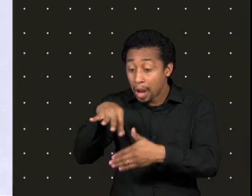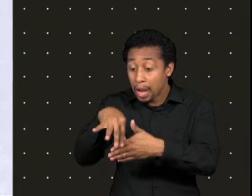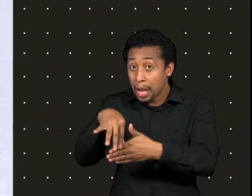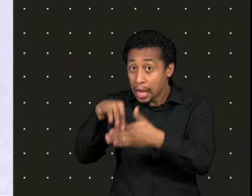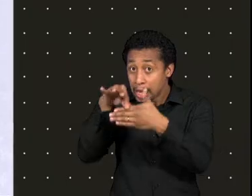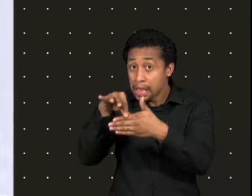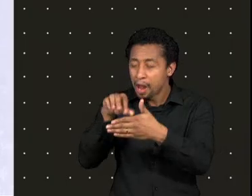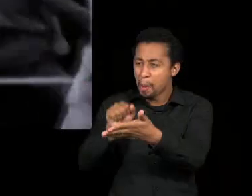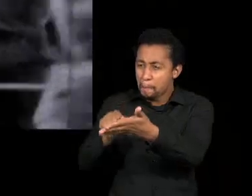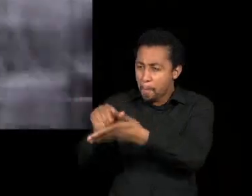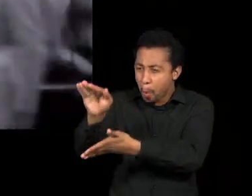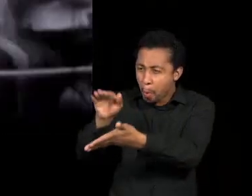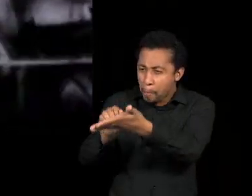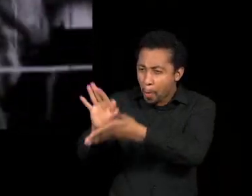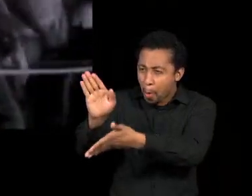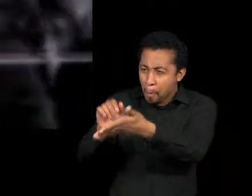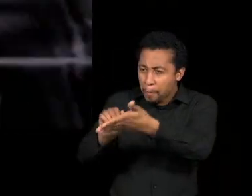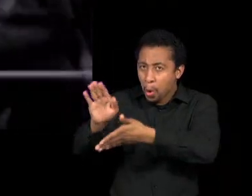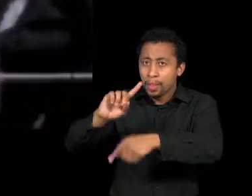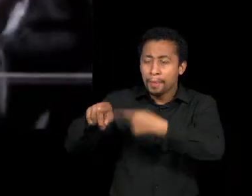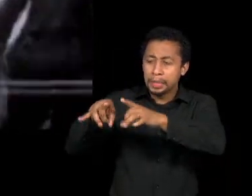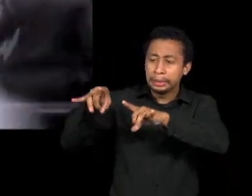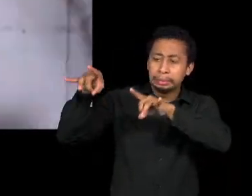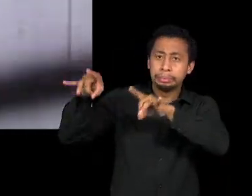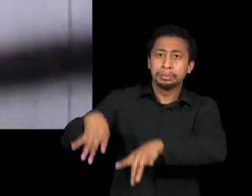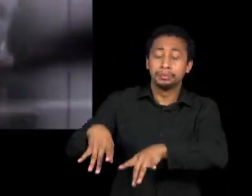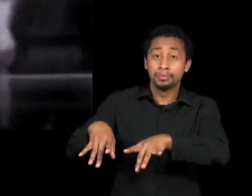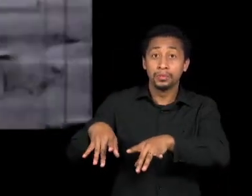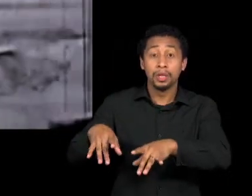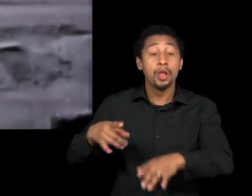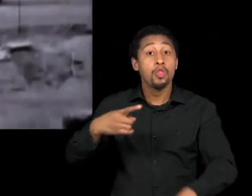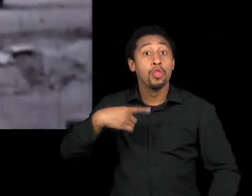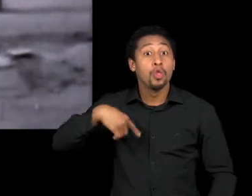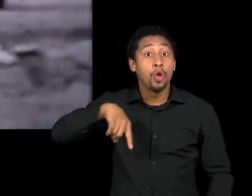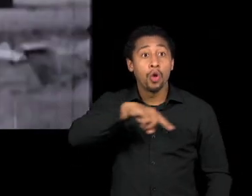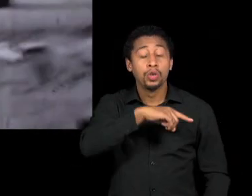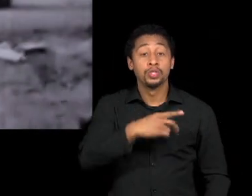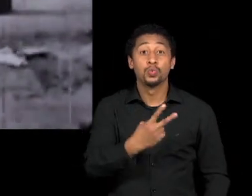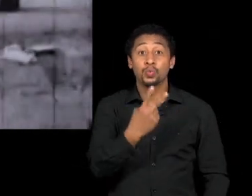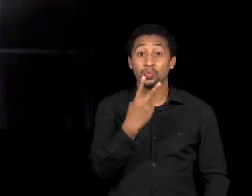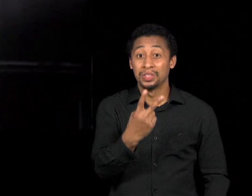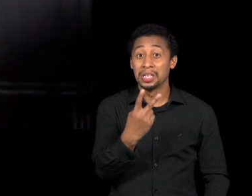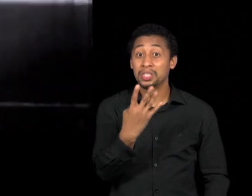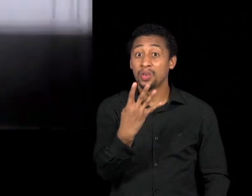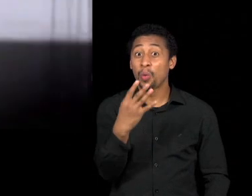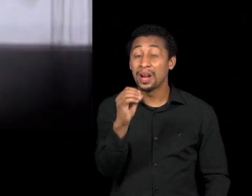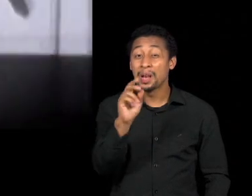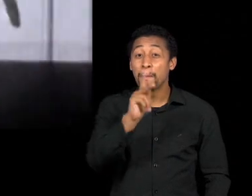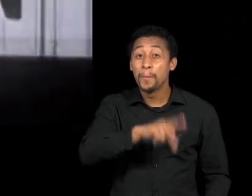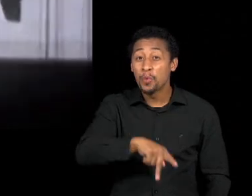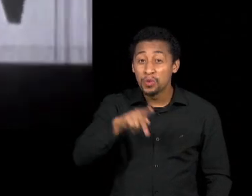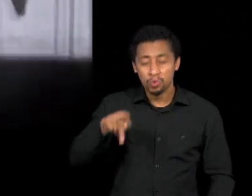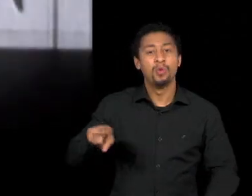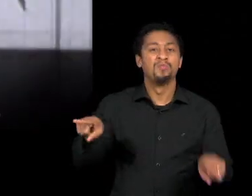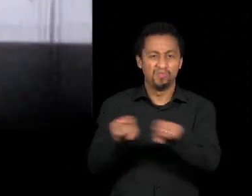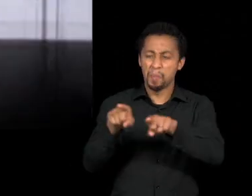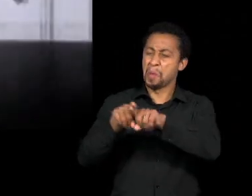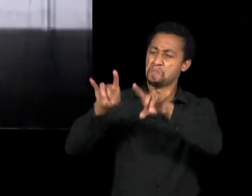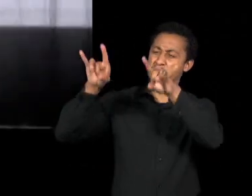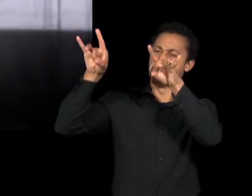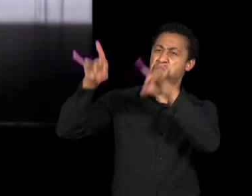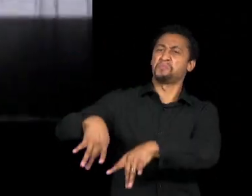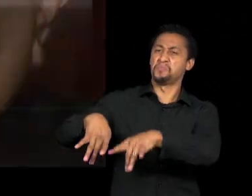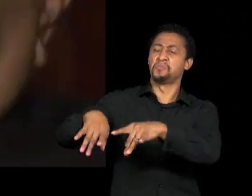da universidade. Então, nós, 240 professores, pedimos demissão.